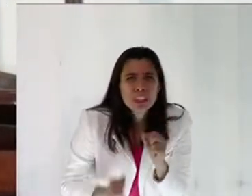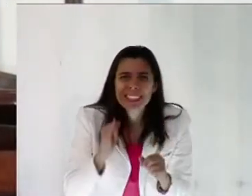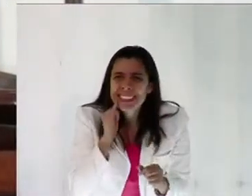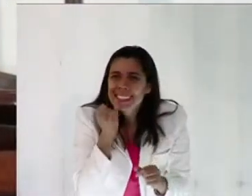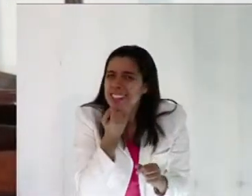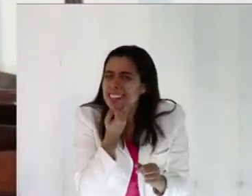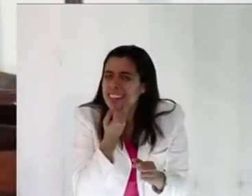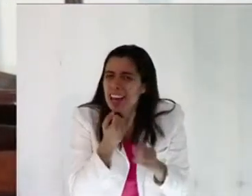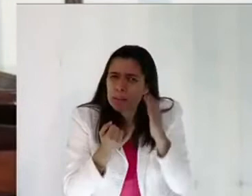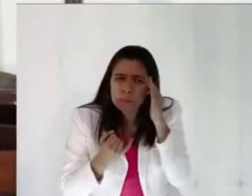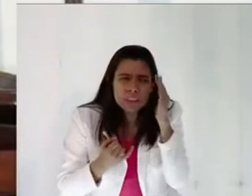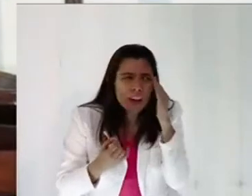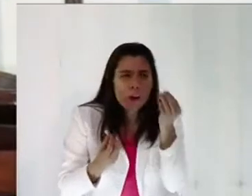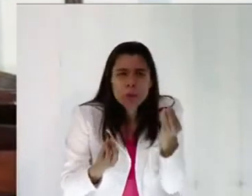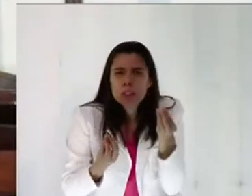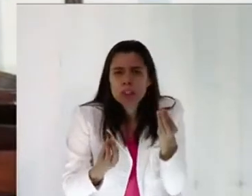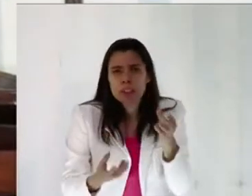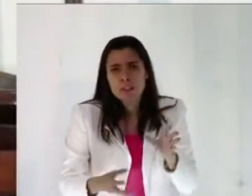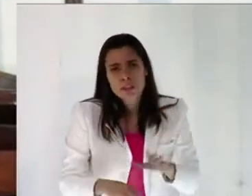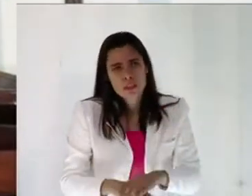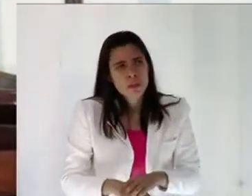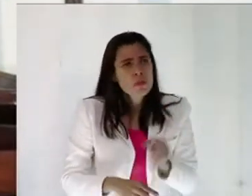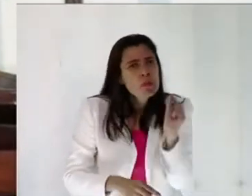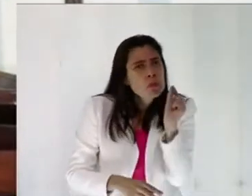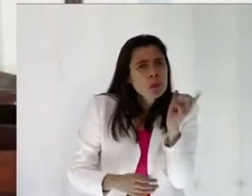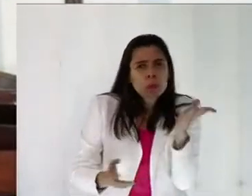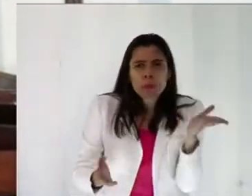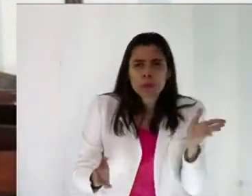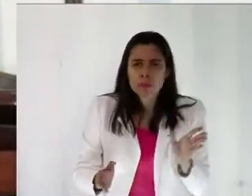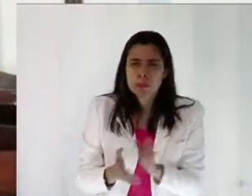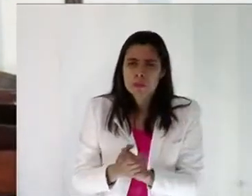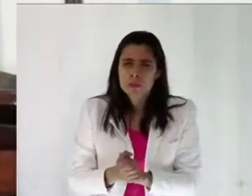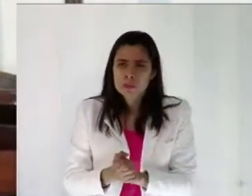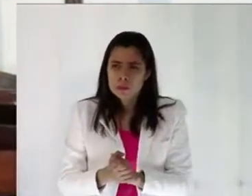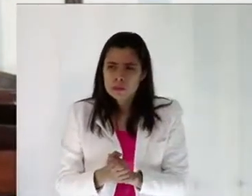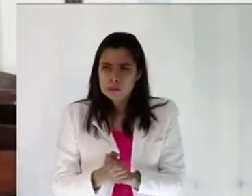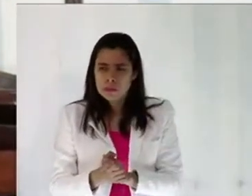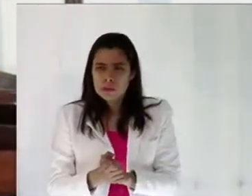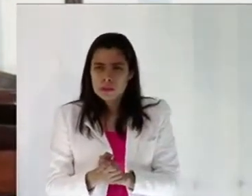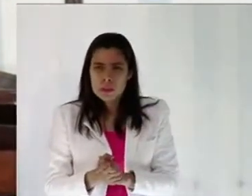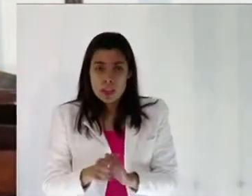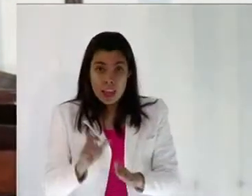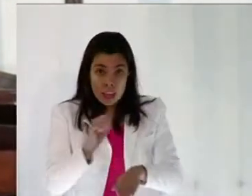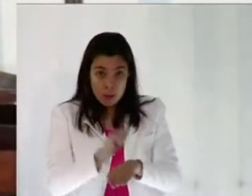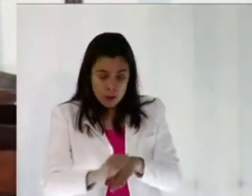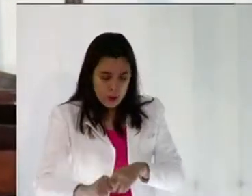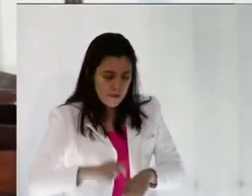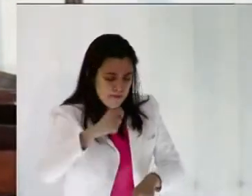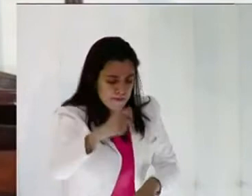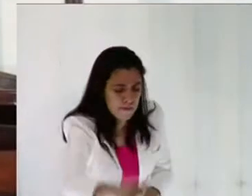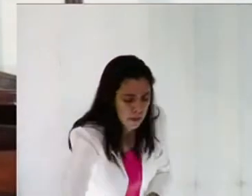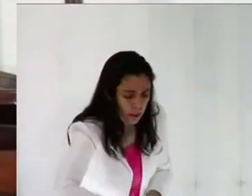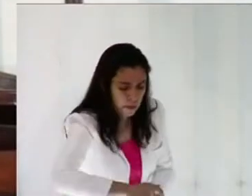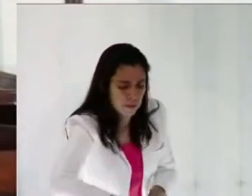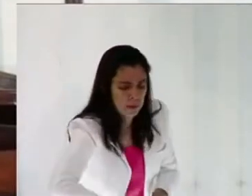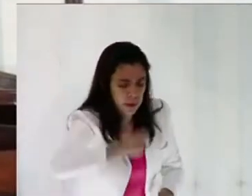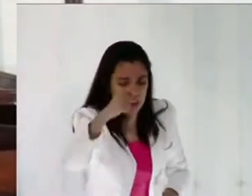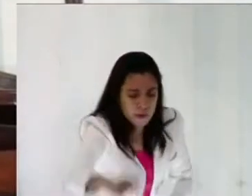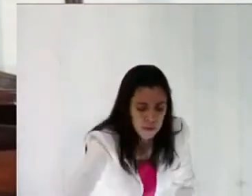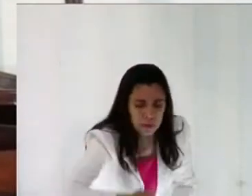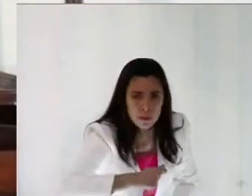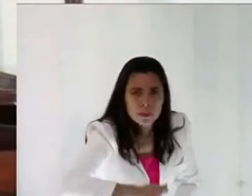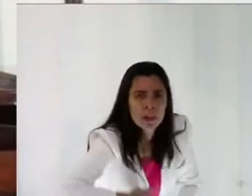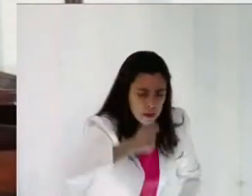designado. Abraão edifica o altar, dispõe a lenha e amarra Isaac. Pode imaginar